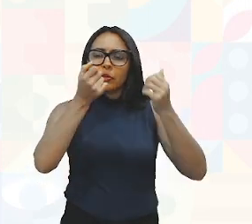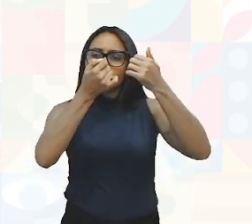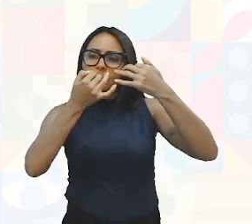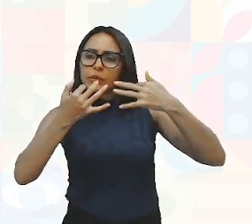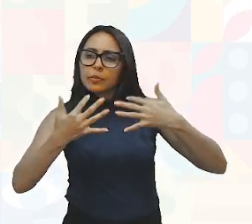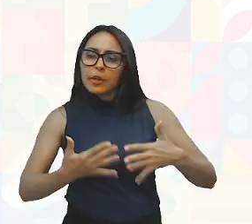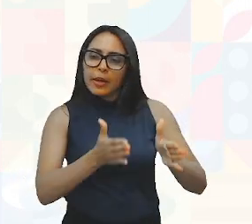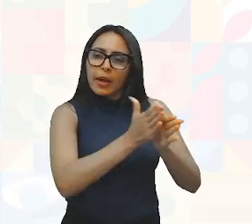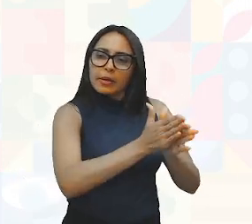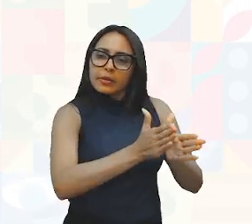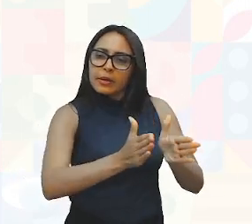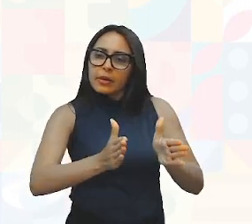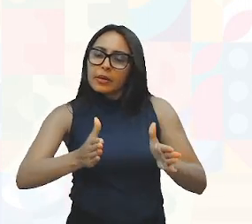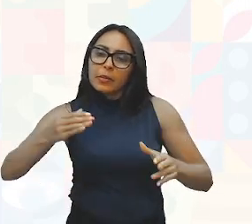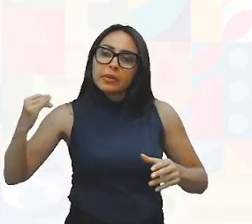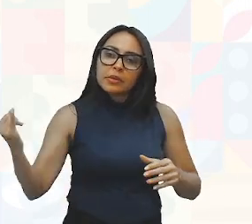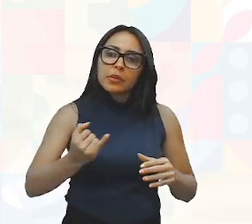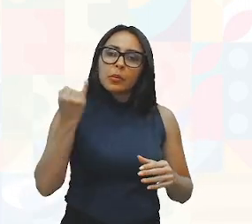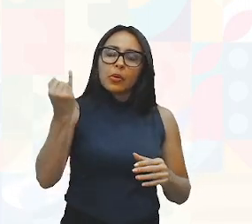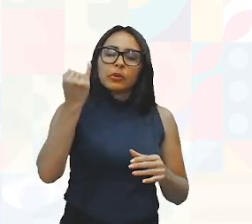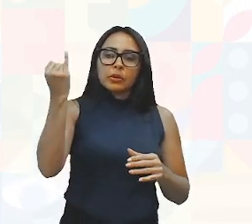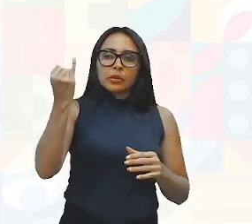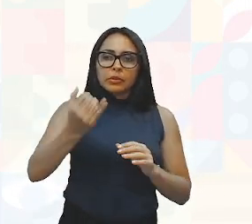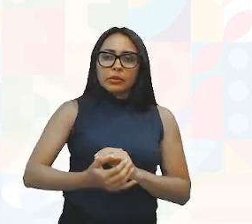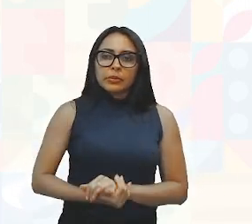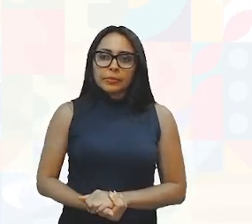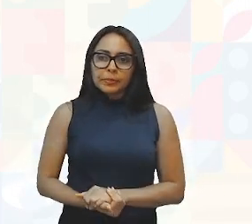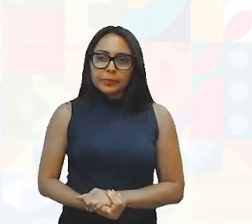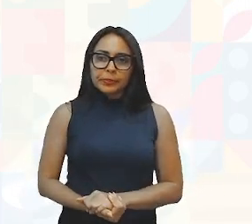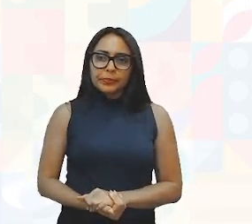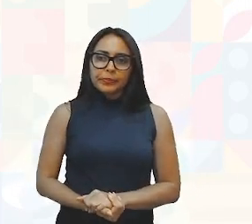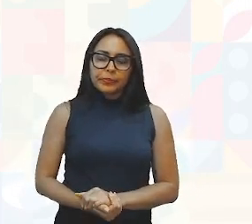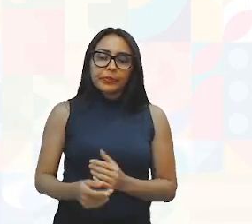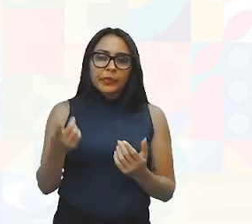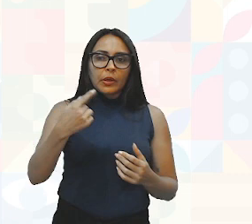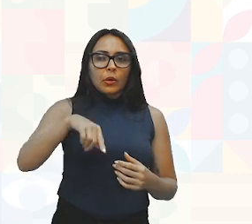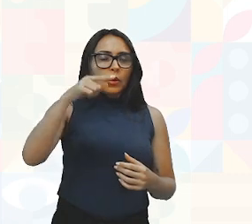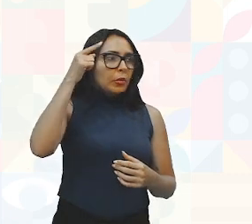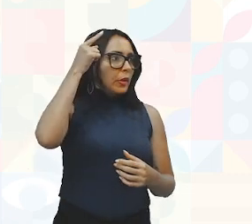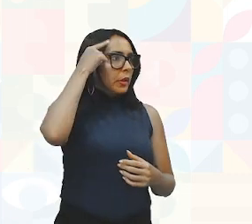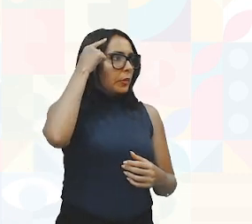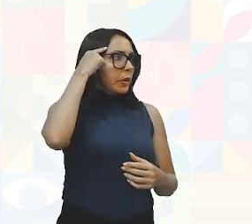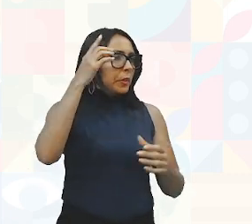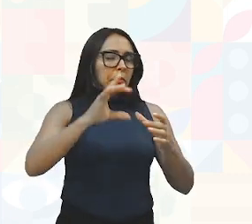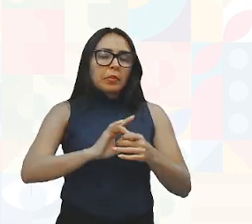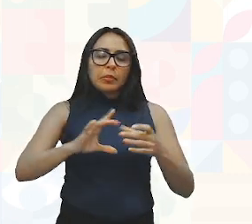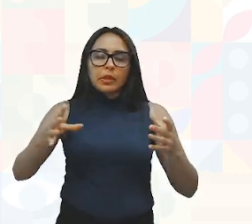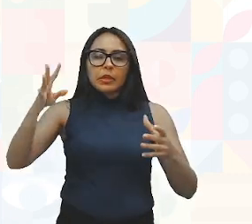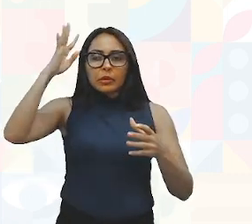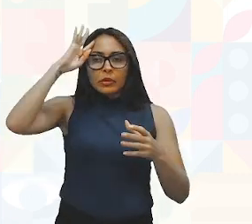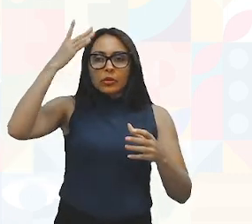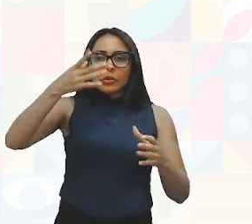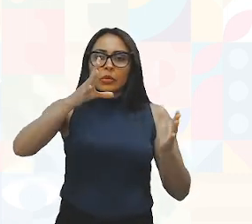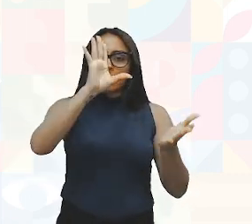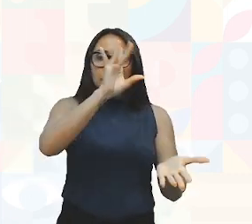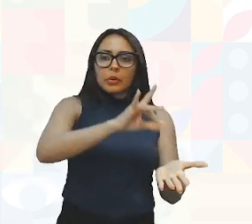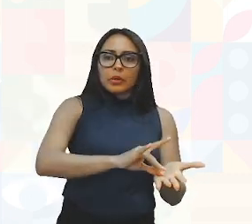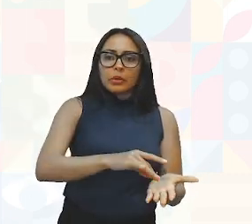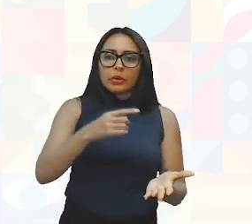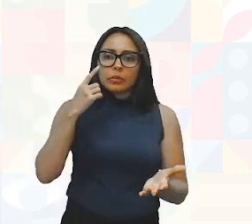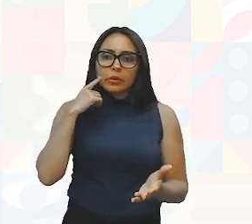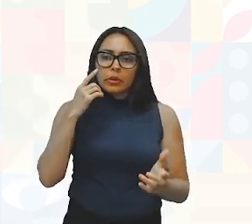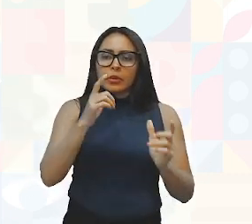para alcançar um determinado objetivo. O pensamento algoritmo permite que as soluções sejam aplicáveis a uma grande variedade